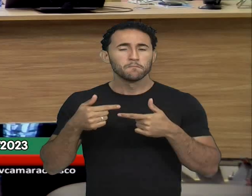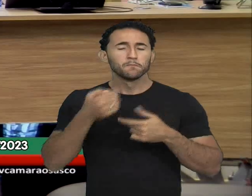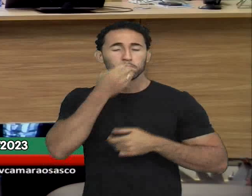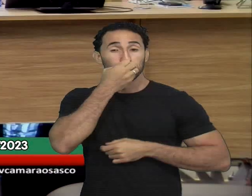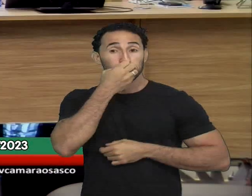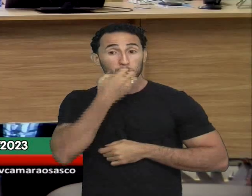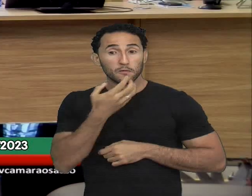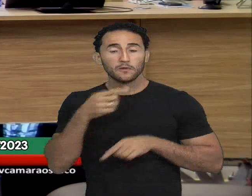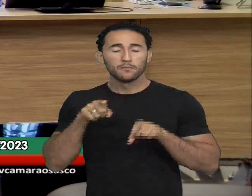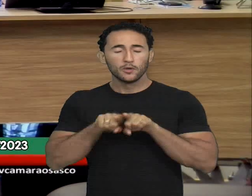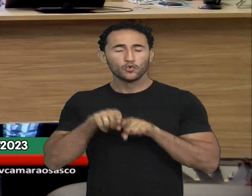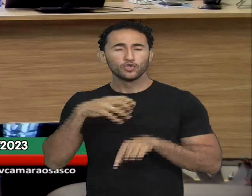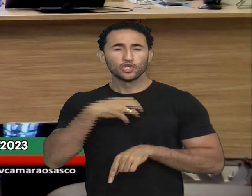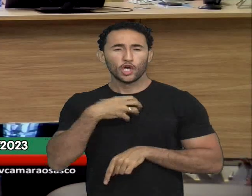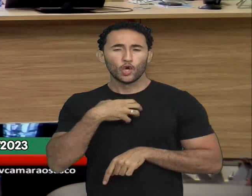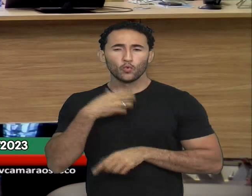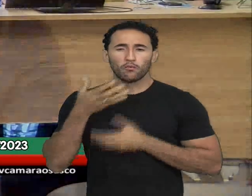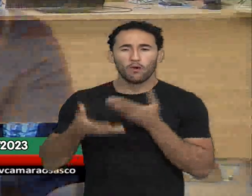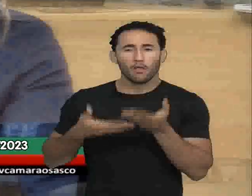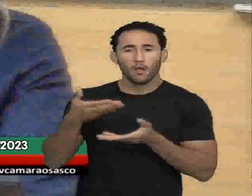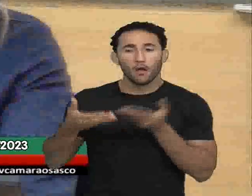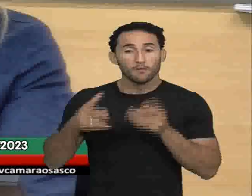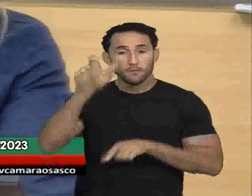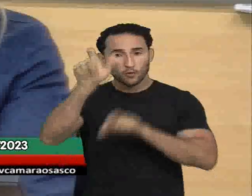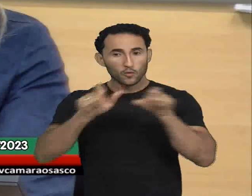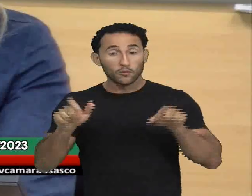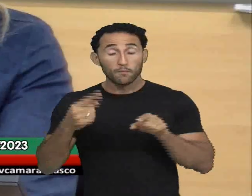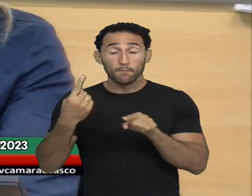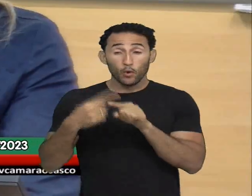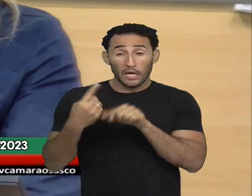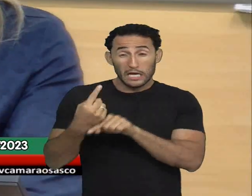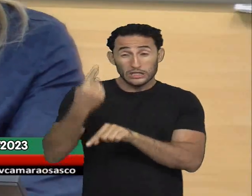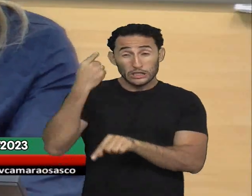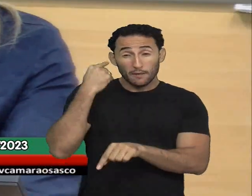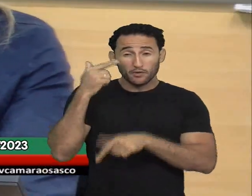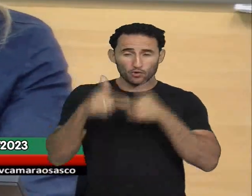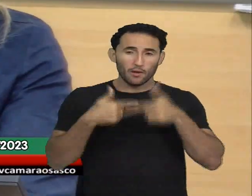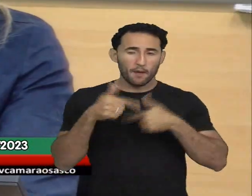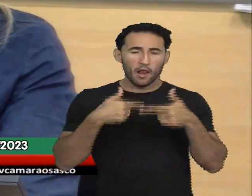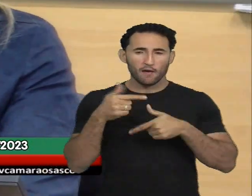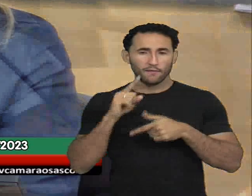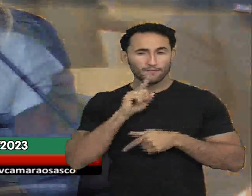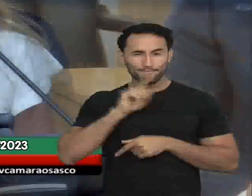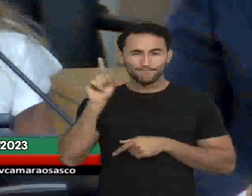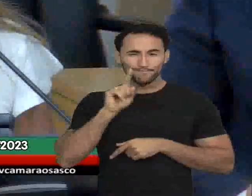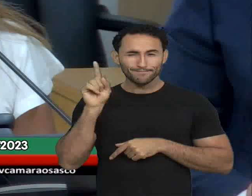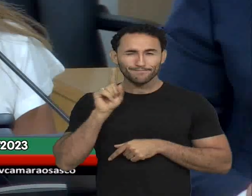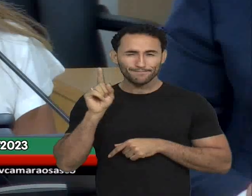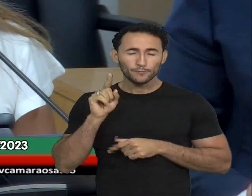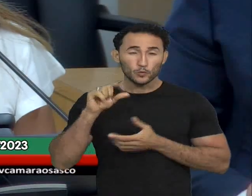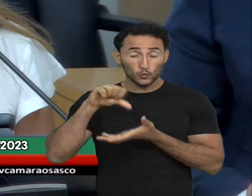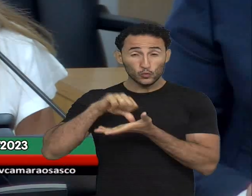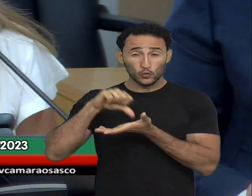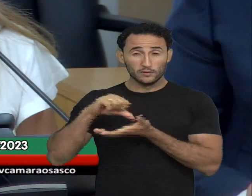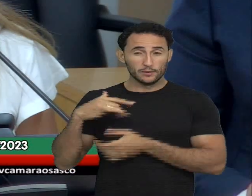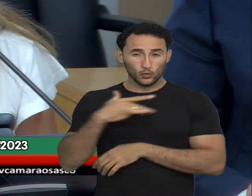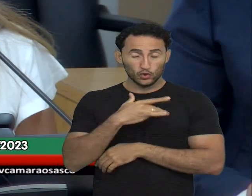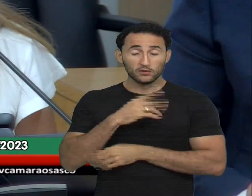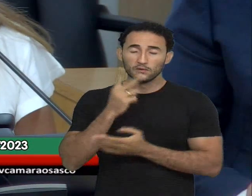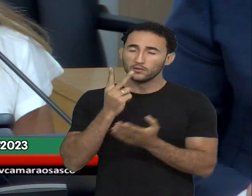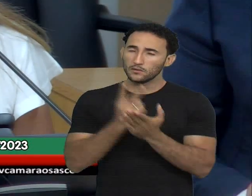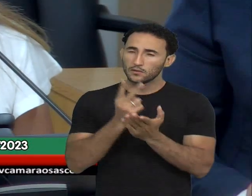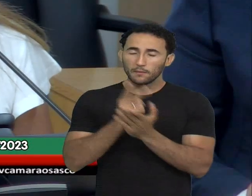pelo tratamento, porque eu, quando eu trabalhava também do outro lado, eu sempre tratei